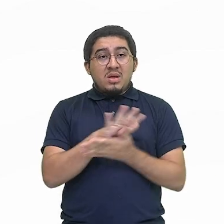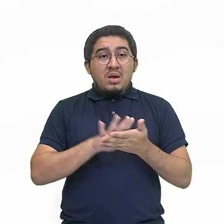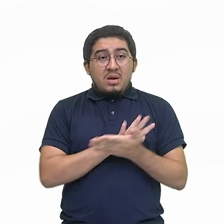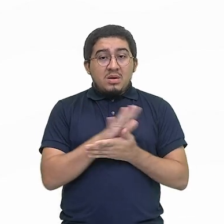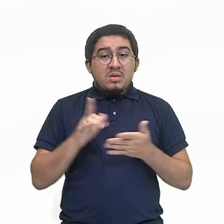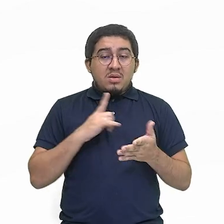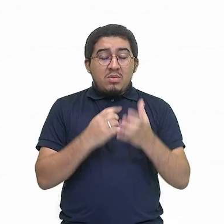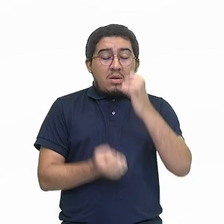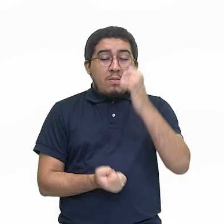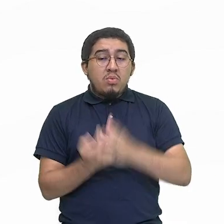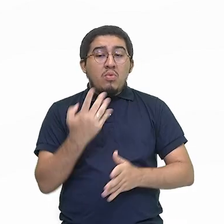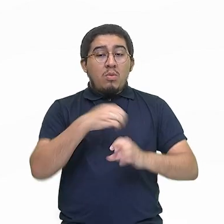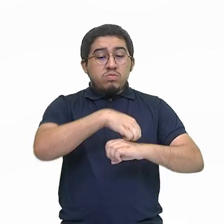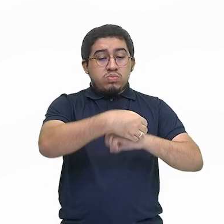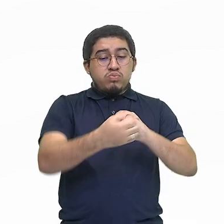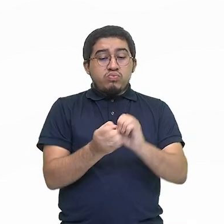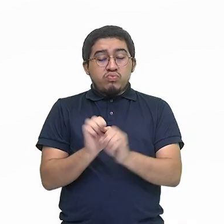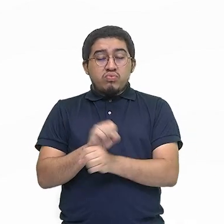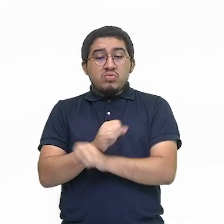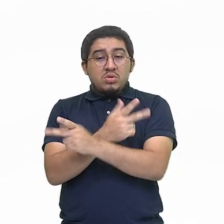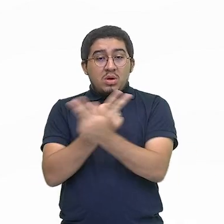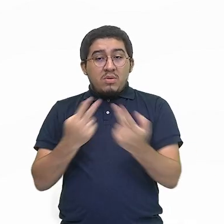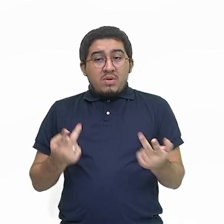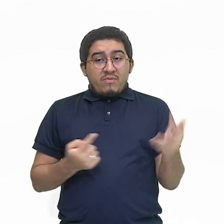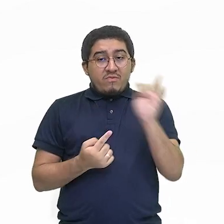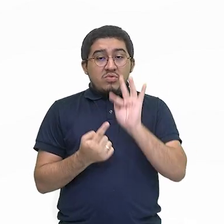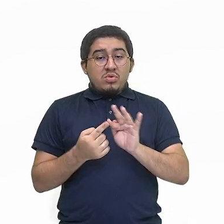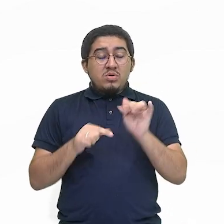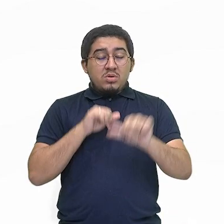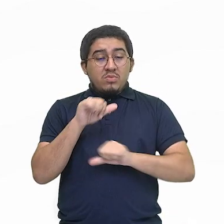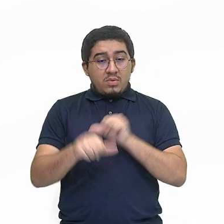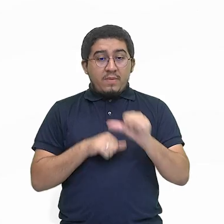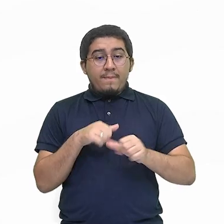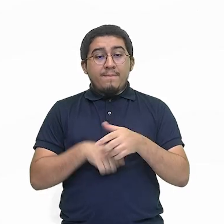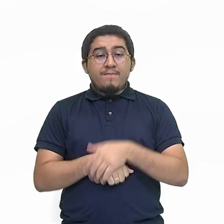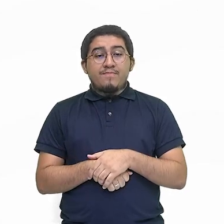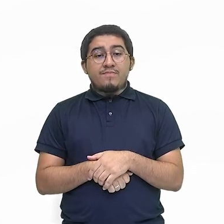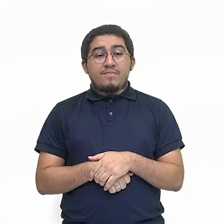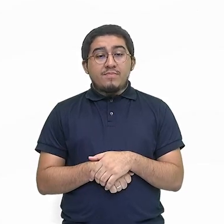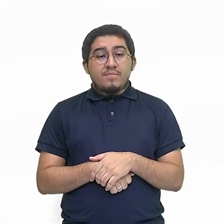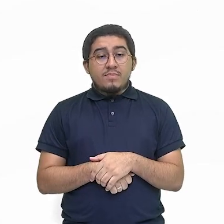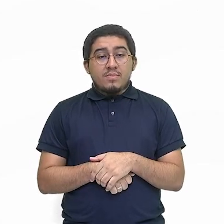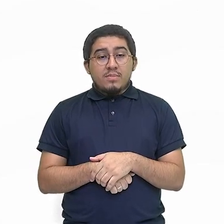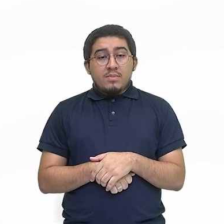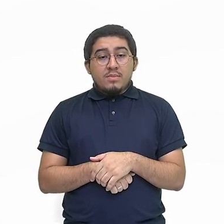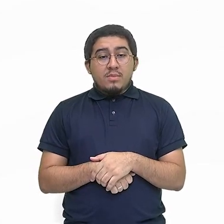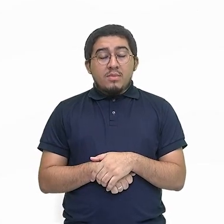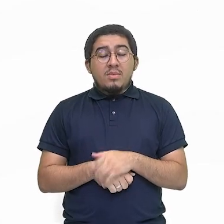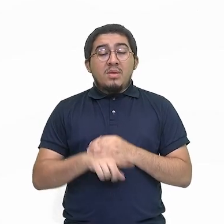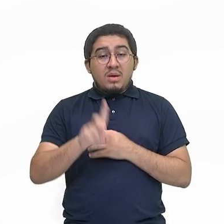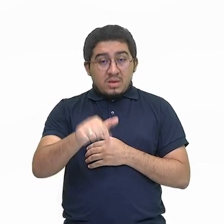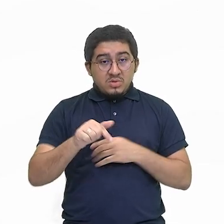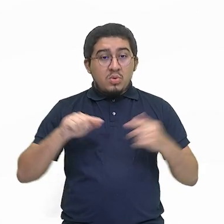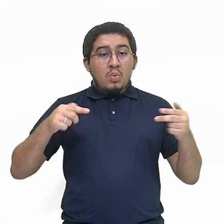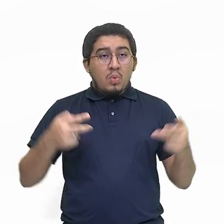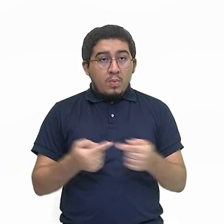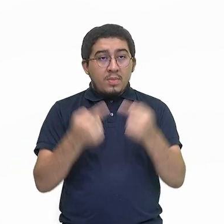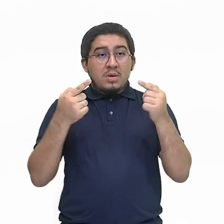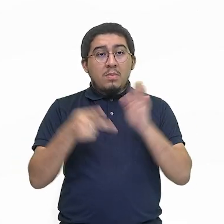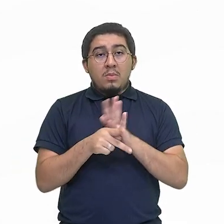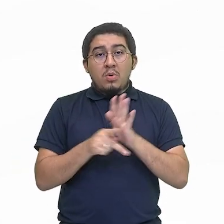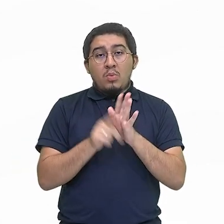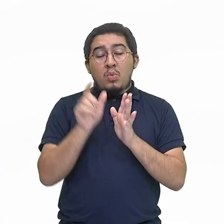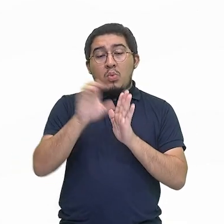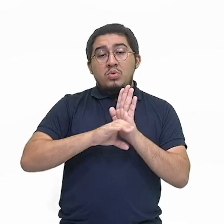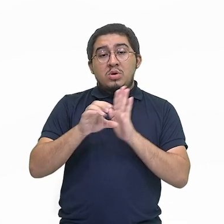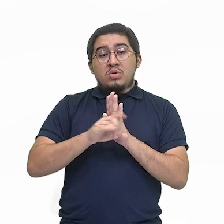proliferação desordenada de células com funções alteradas. Então, isso que é um câncer, uma função, a célula com uma função alterada